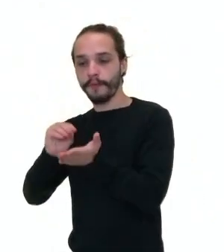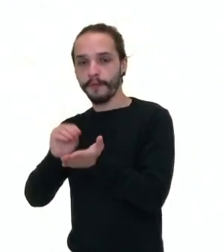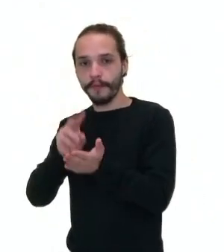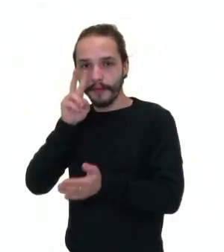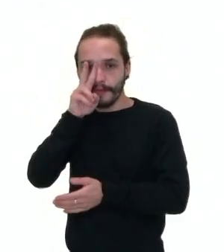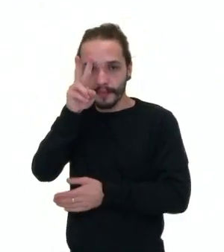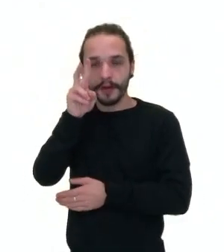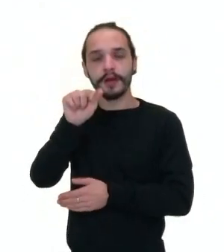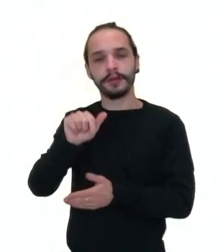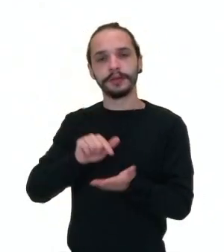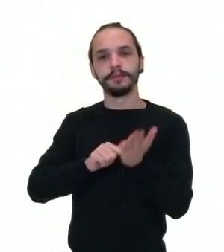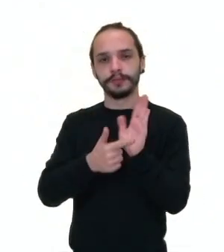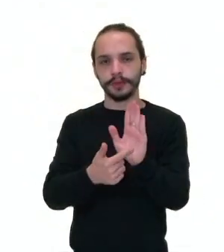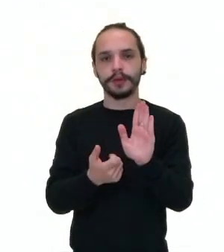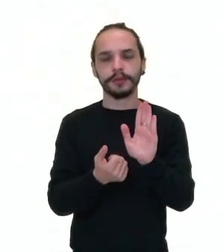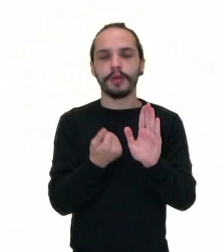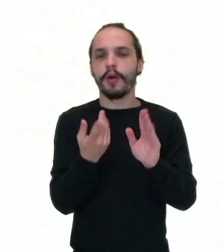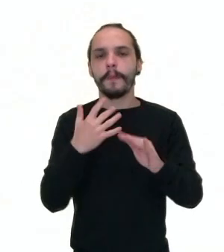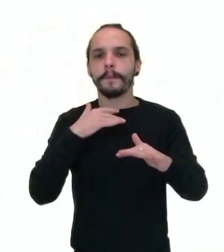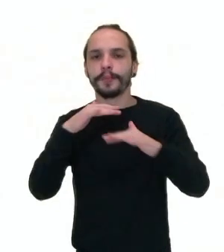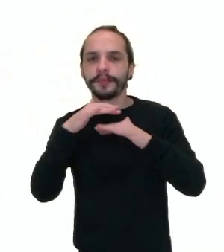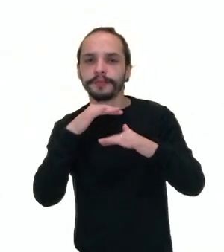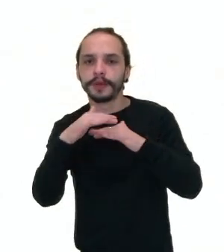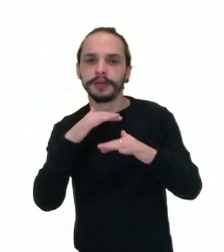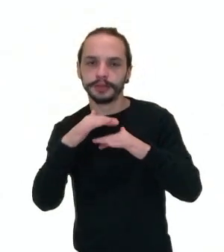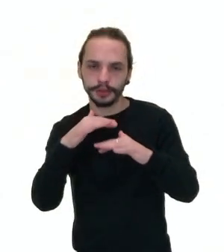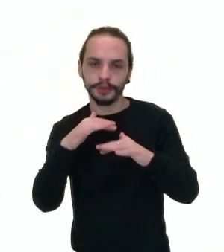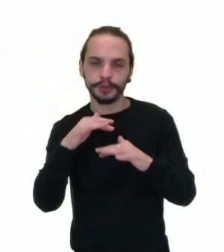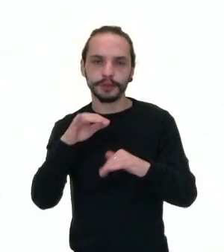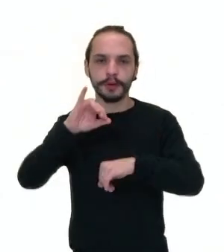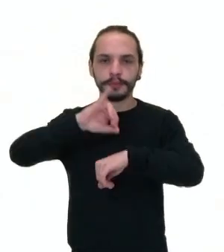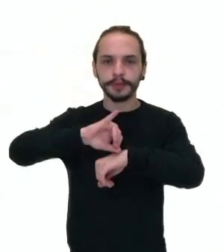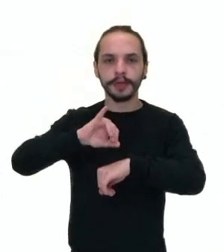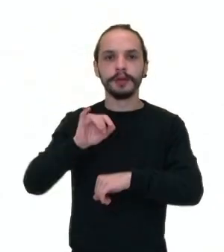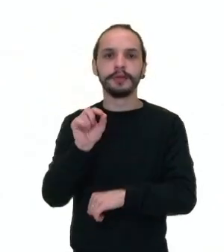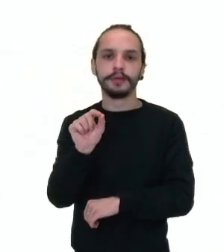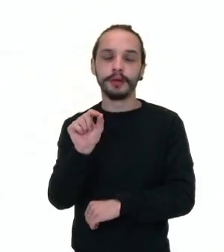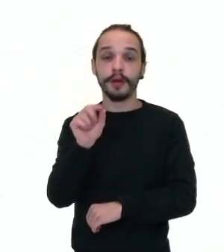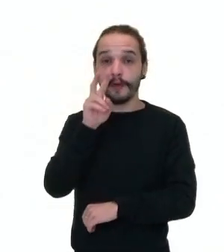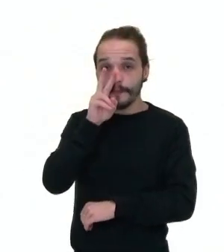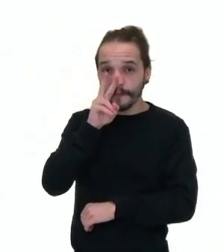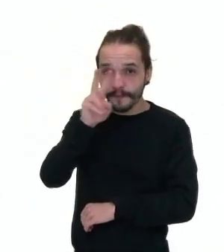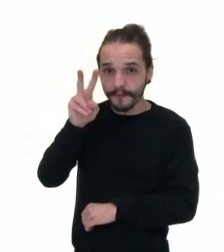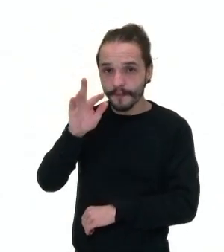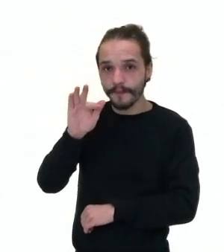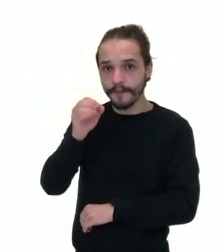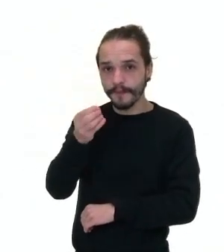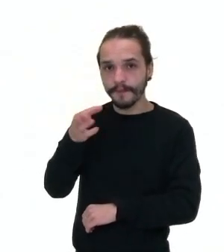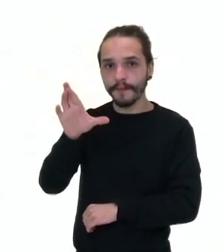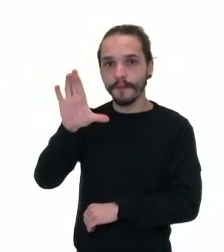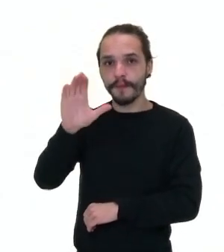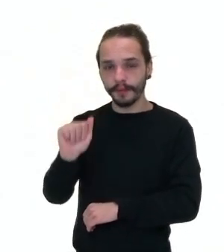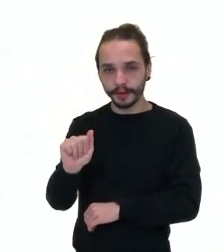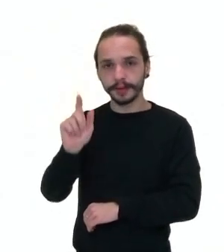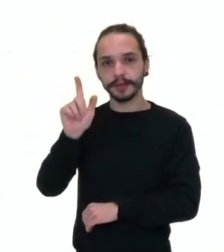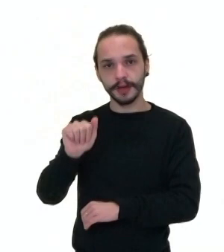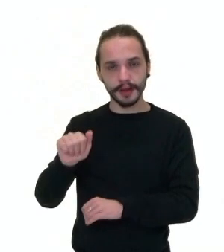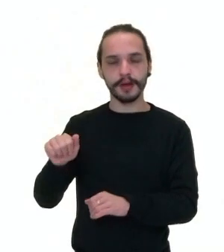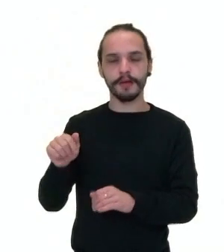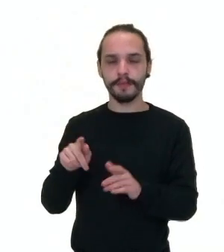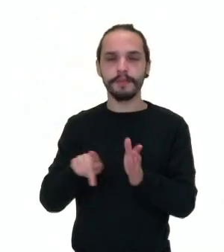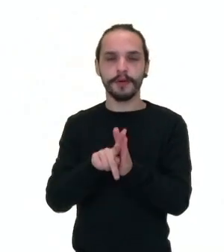de um objeto ao longo do tempo. Assim, podemos definir força como uma grandeza física